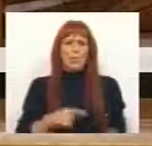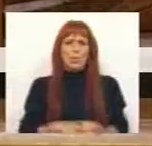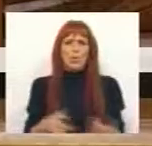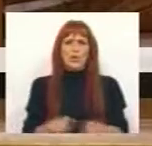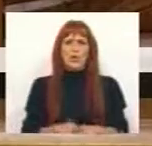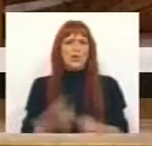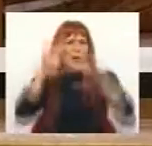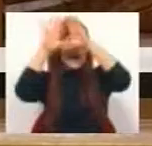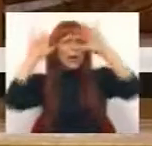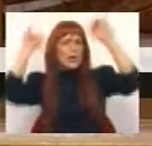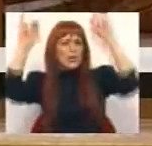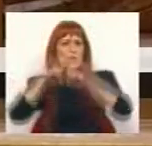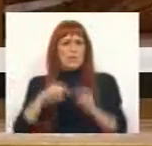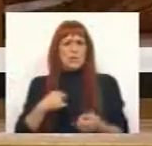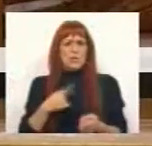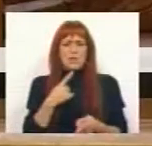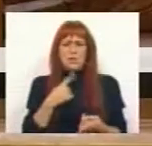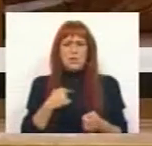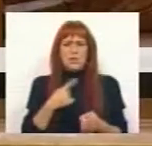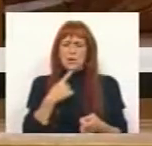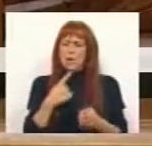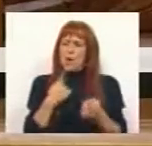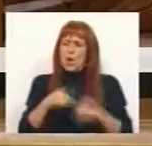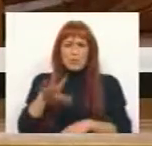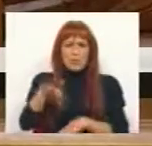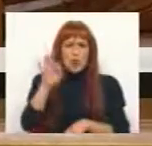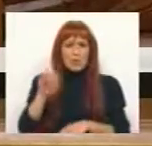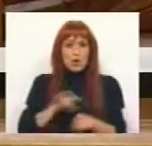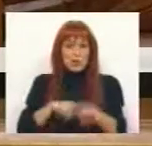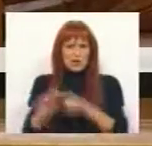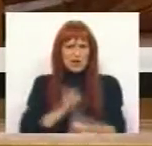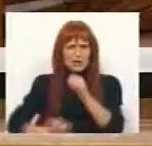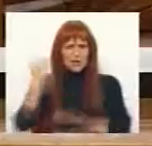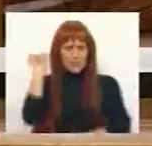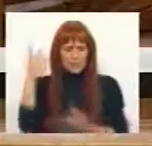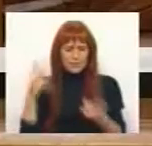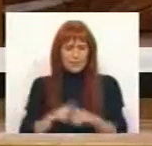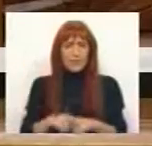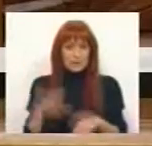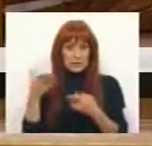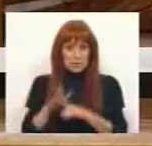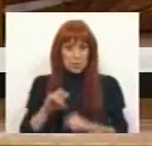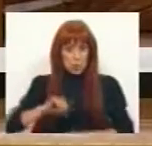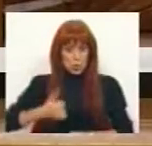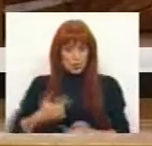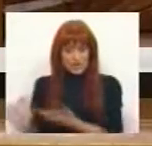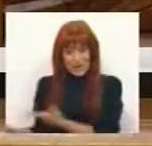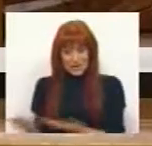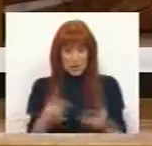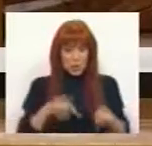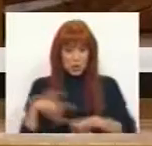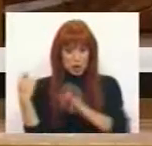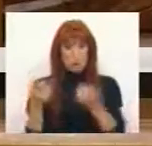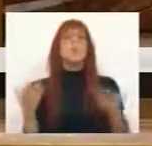fatia ideológica que norteou as suas opções e as suas políticas. Sobre o caso que os verdes trazem hoje